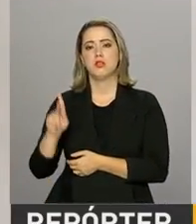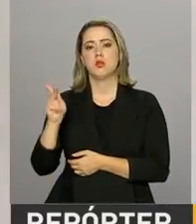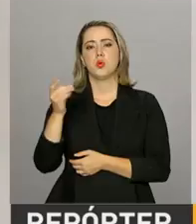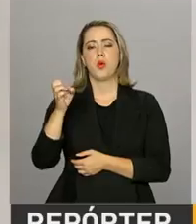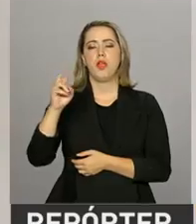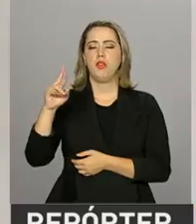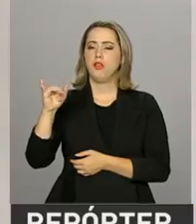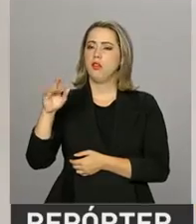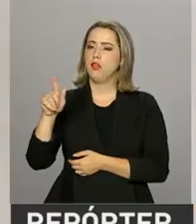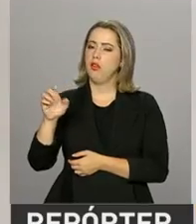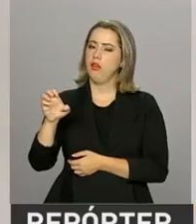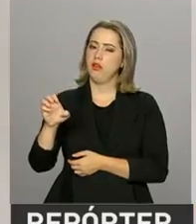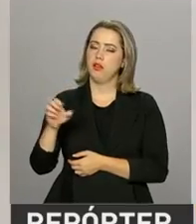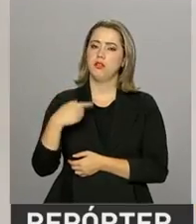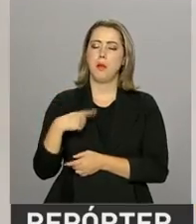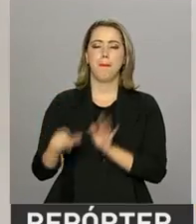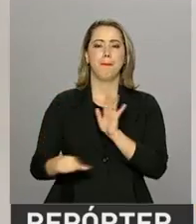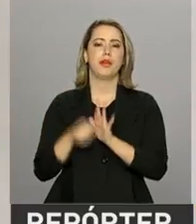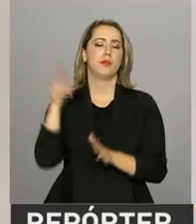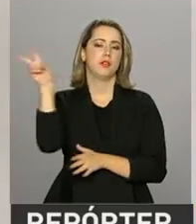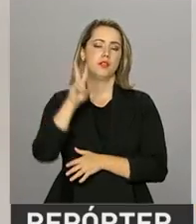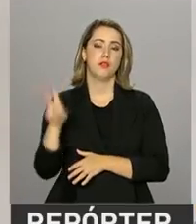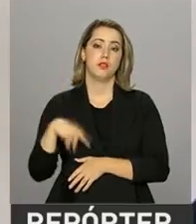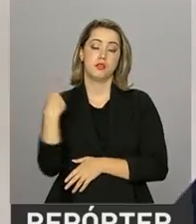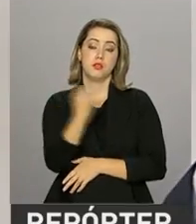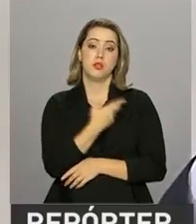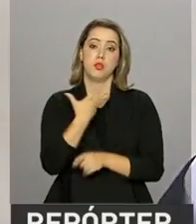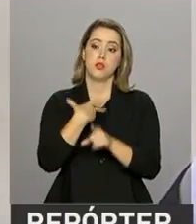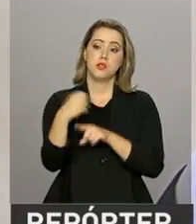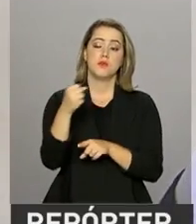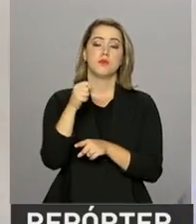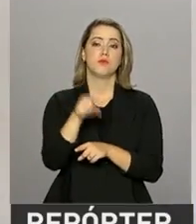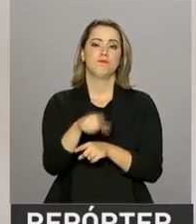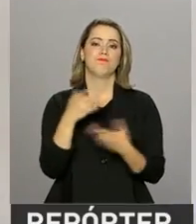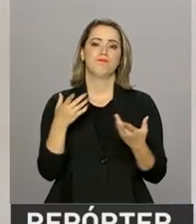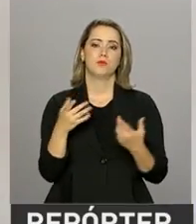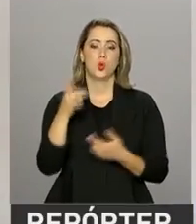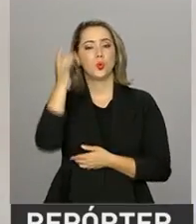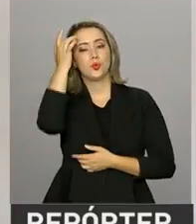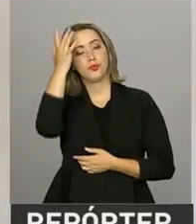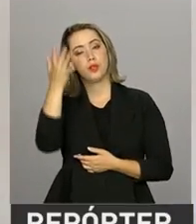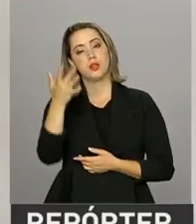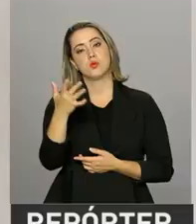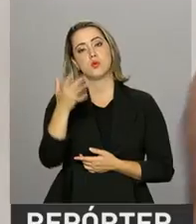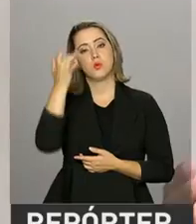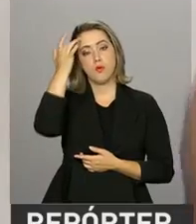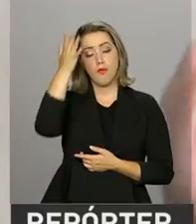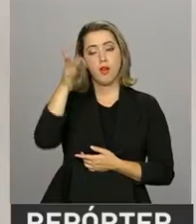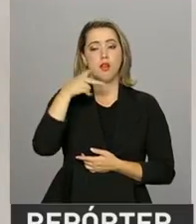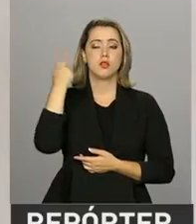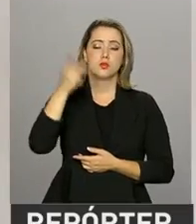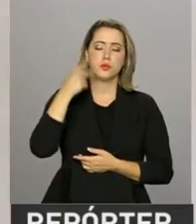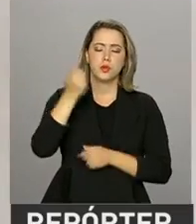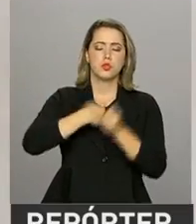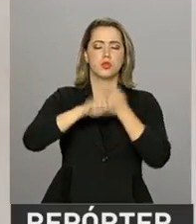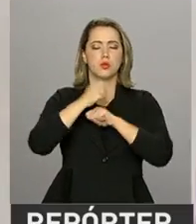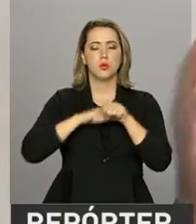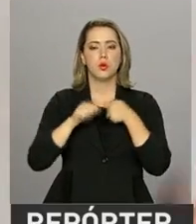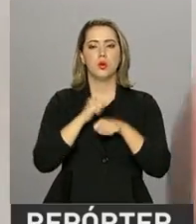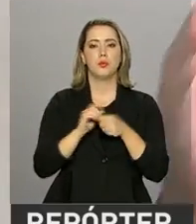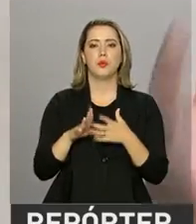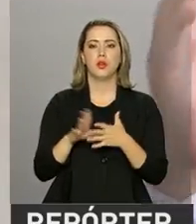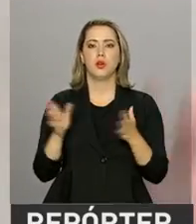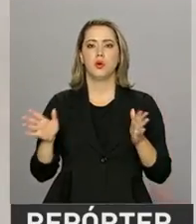pela primeira vez no brasil saímos do fácil fácil política econômica de